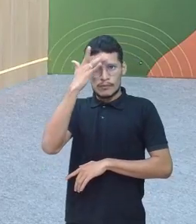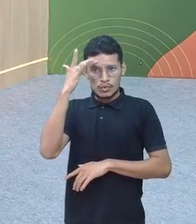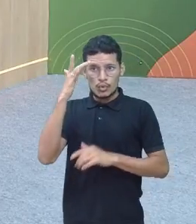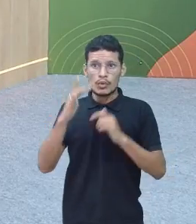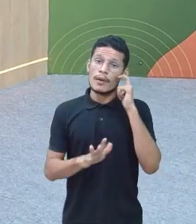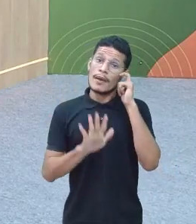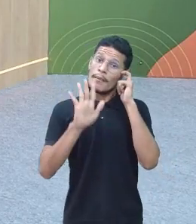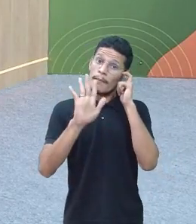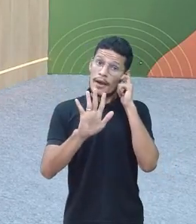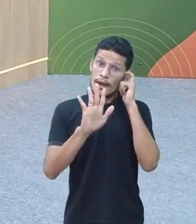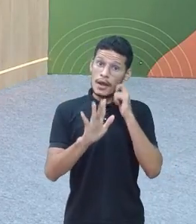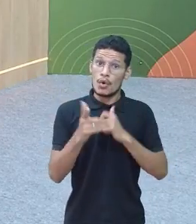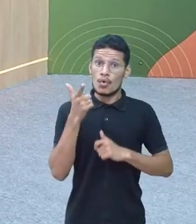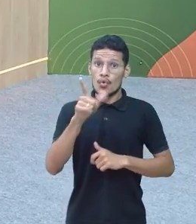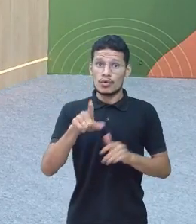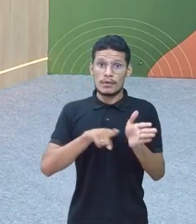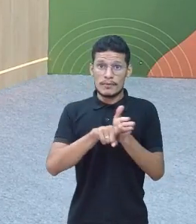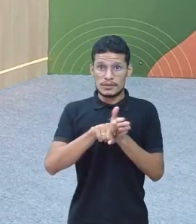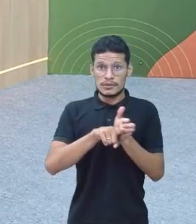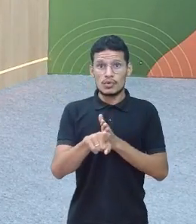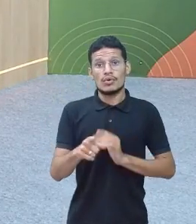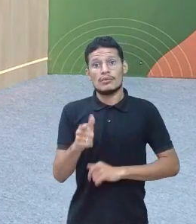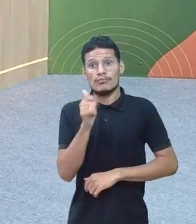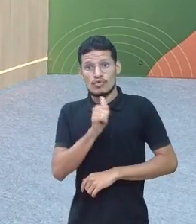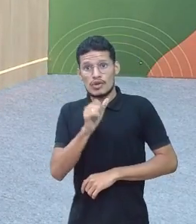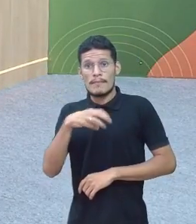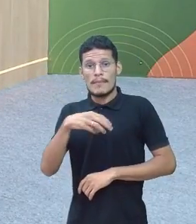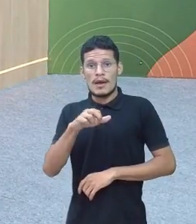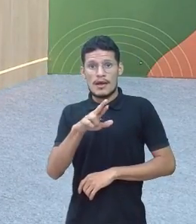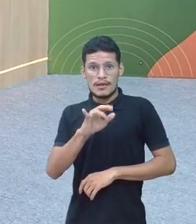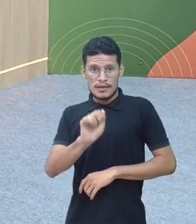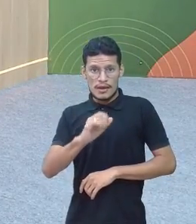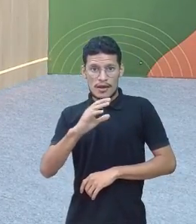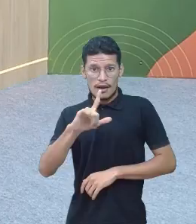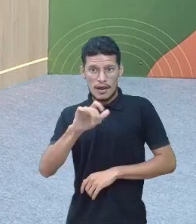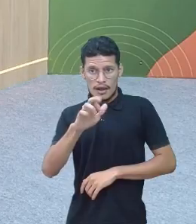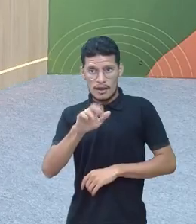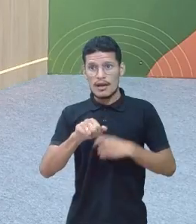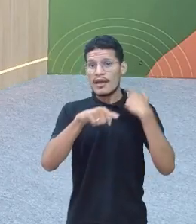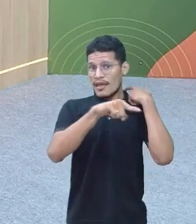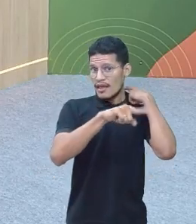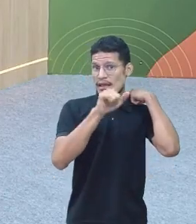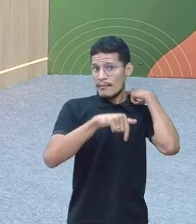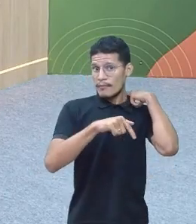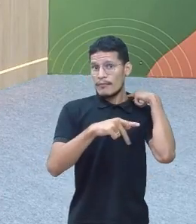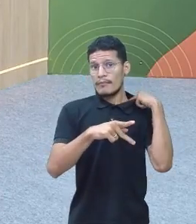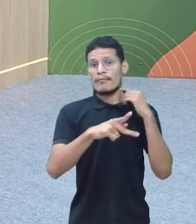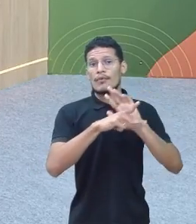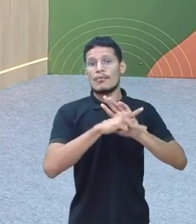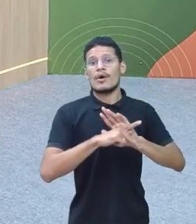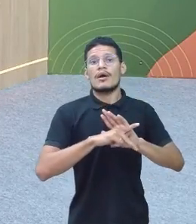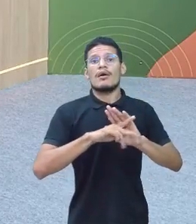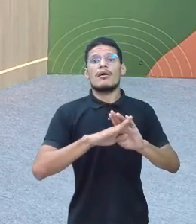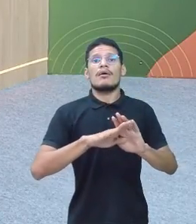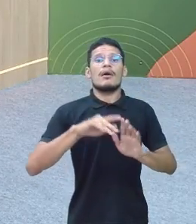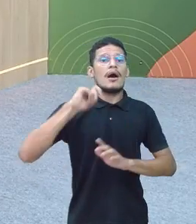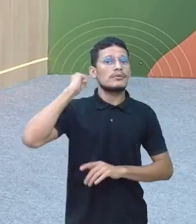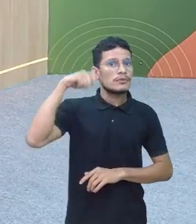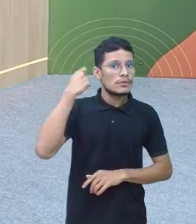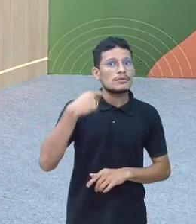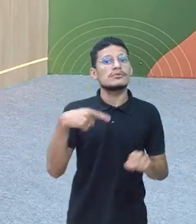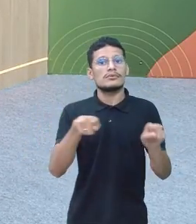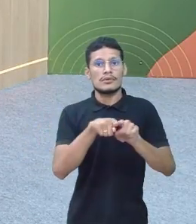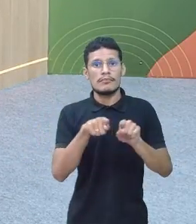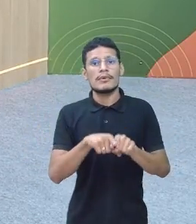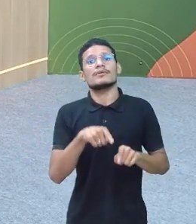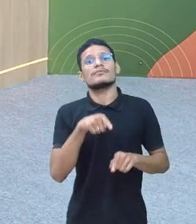Contudo, uma outra pesquisadora, Maria Clara Matos, que ela é atriz e roteirista de humor, e professora do curso de roteiro de